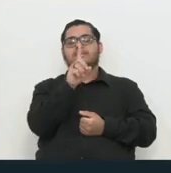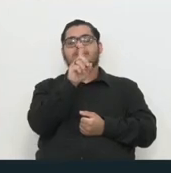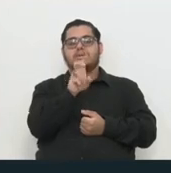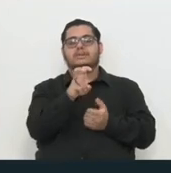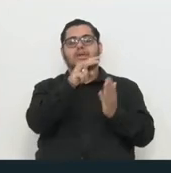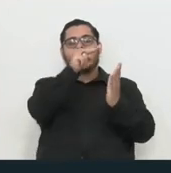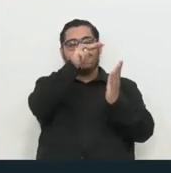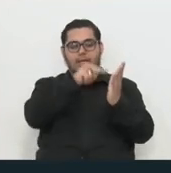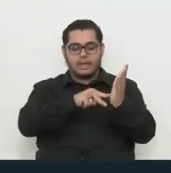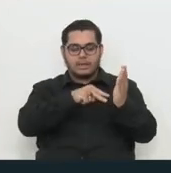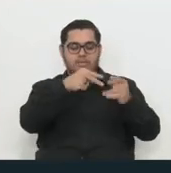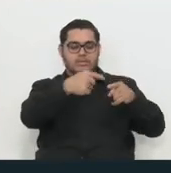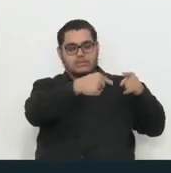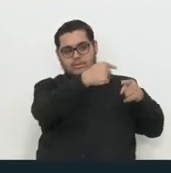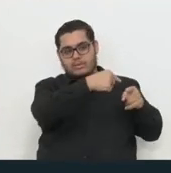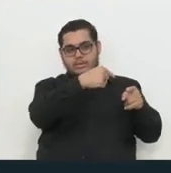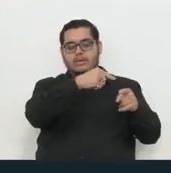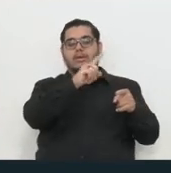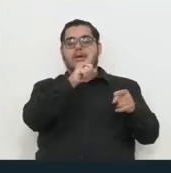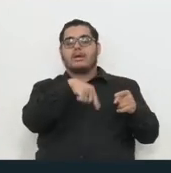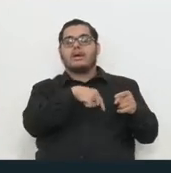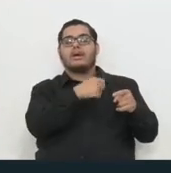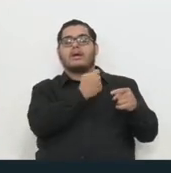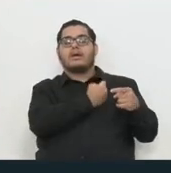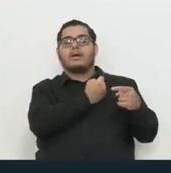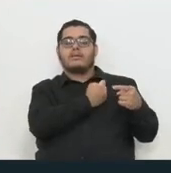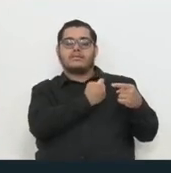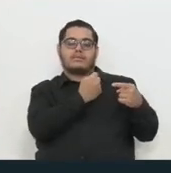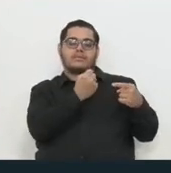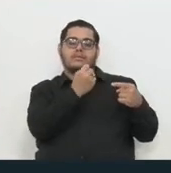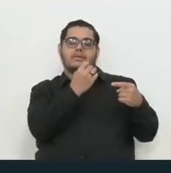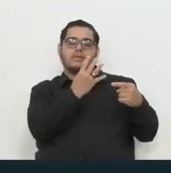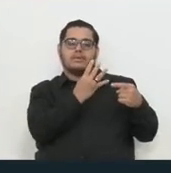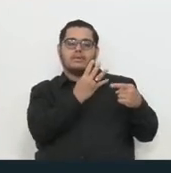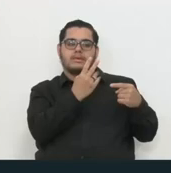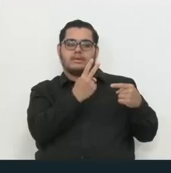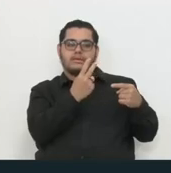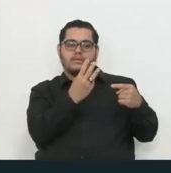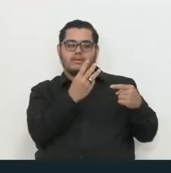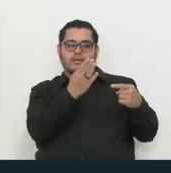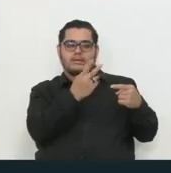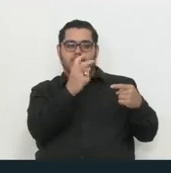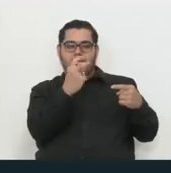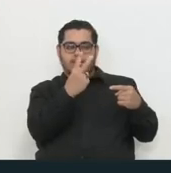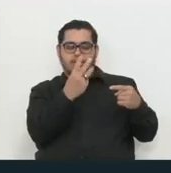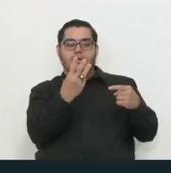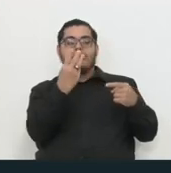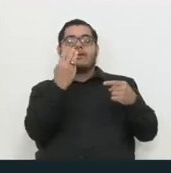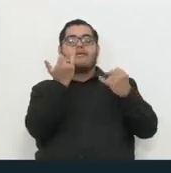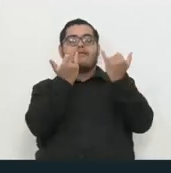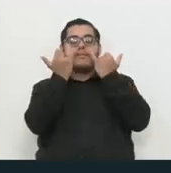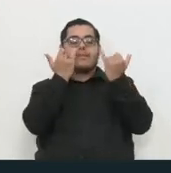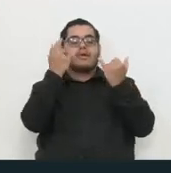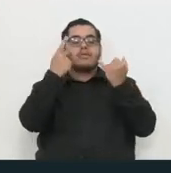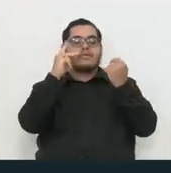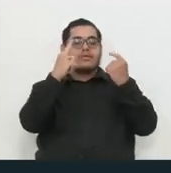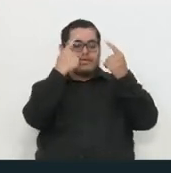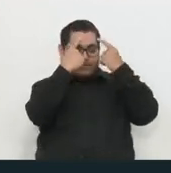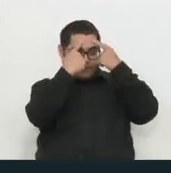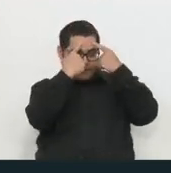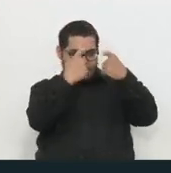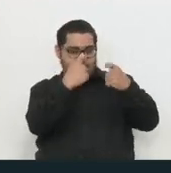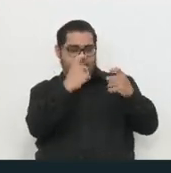votação do requerimento 493 2023 informações sobre a violência doméstica e familiar contra as mulheres